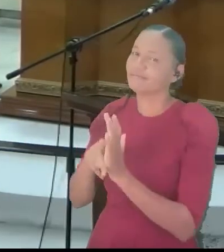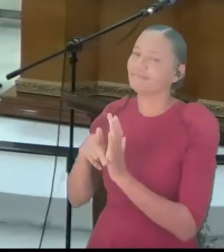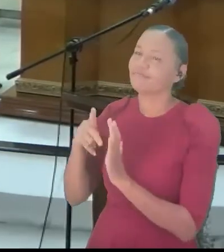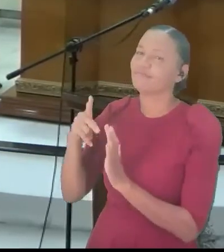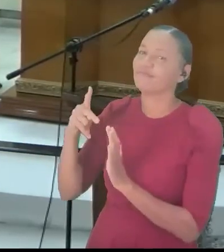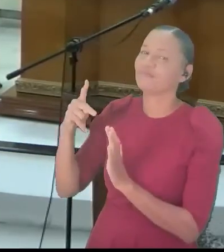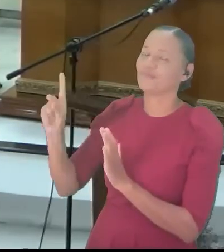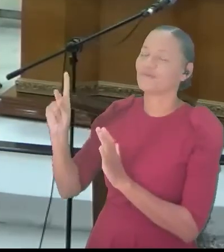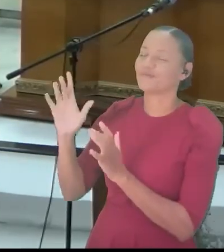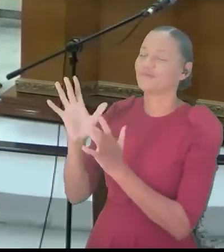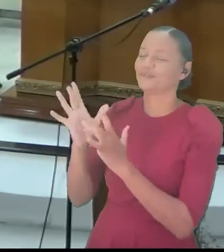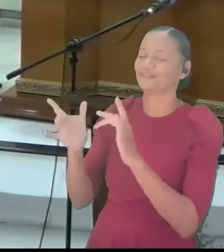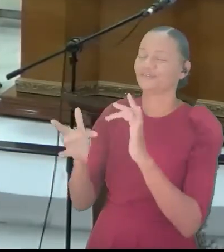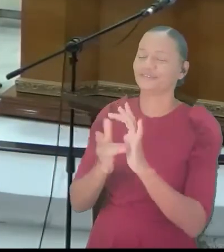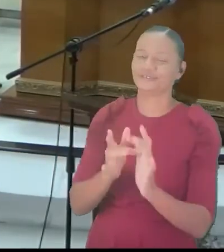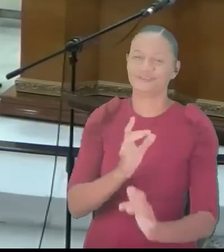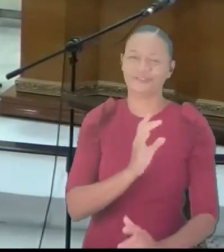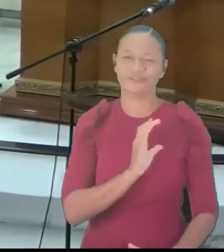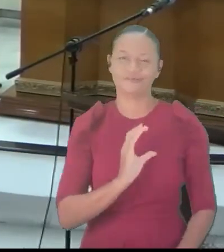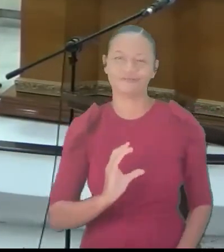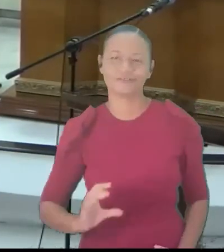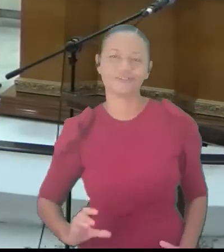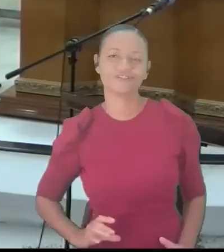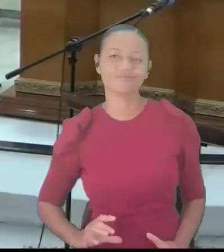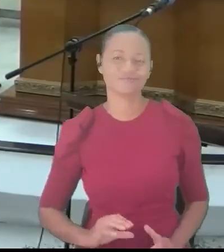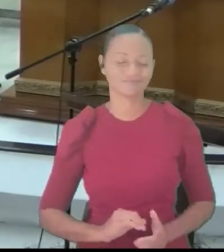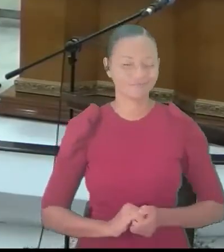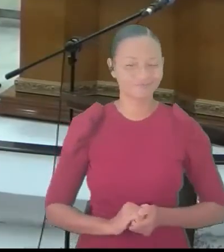por Jesus Cristo.